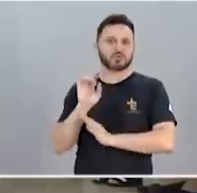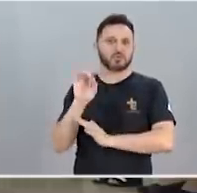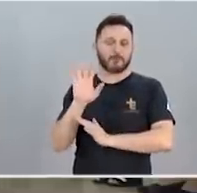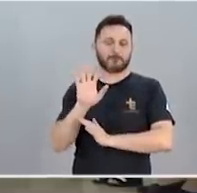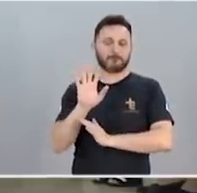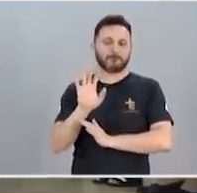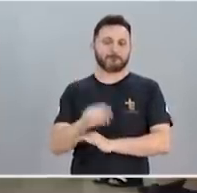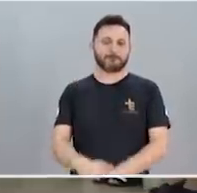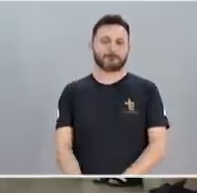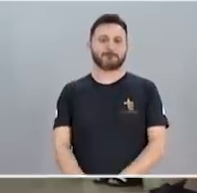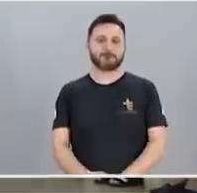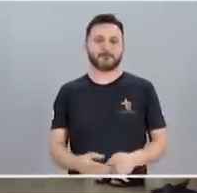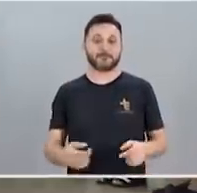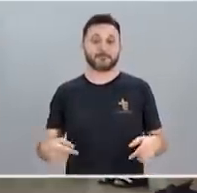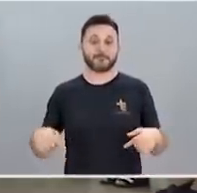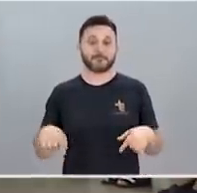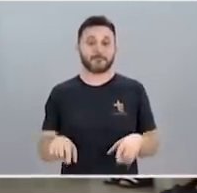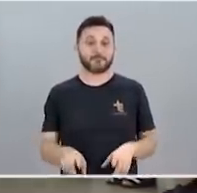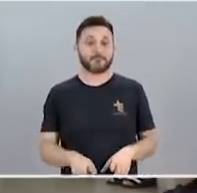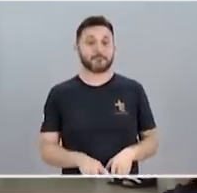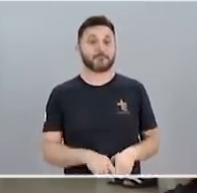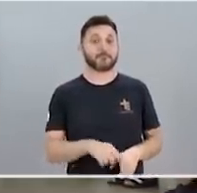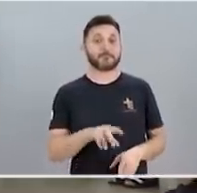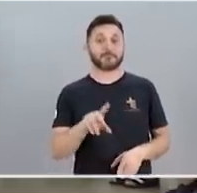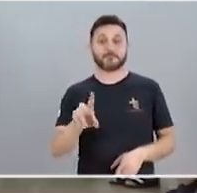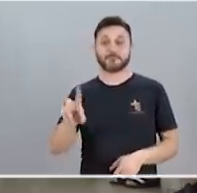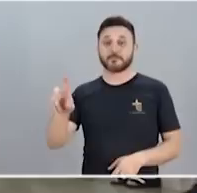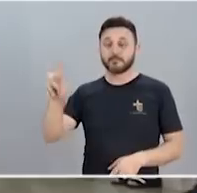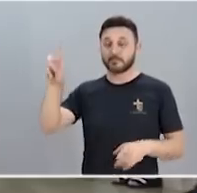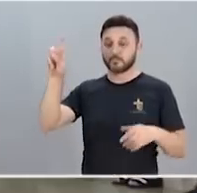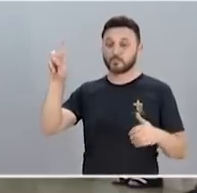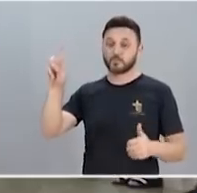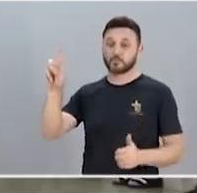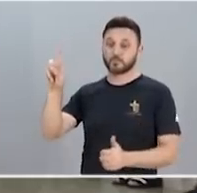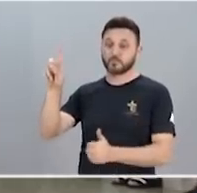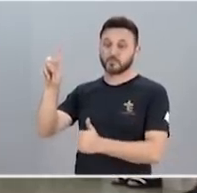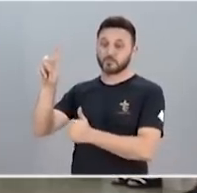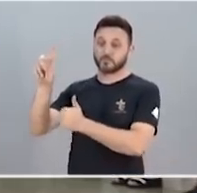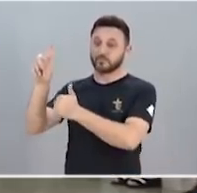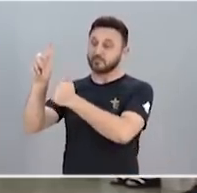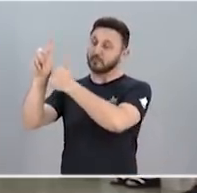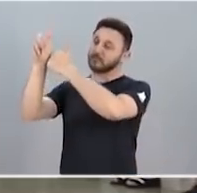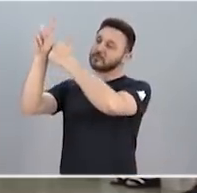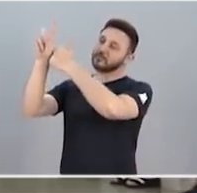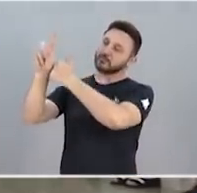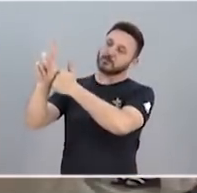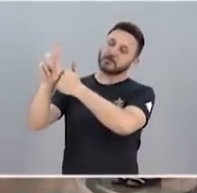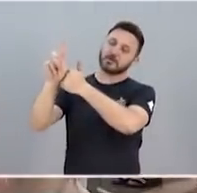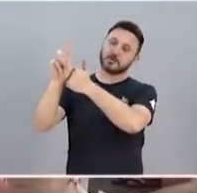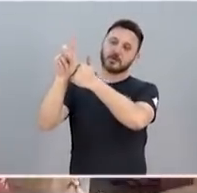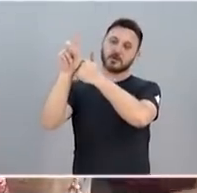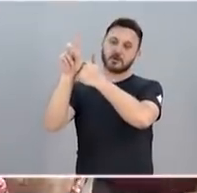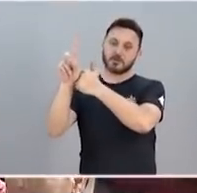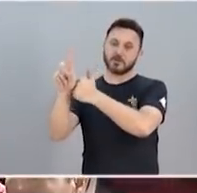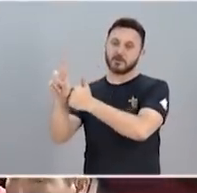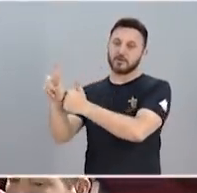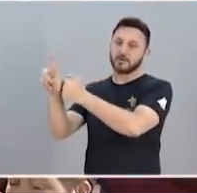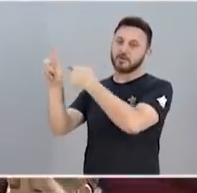Mais perto do meu Deus,